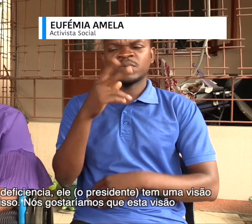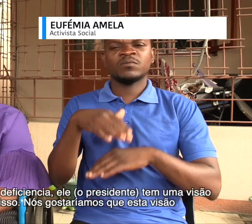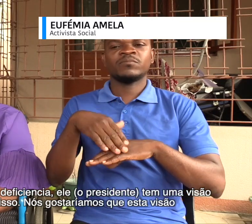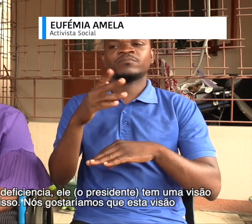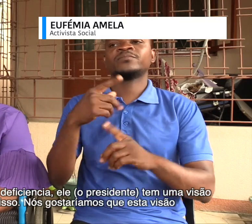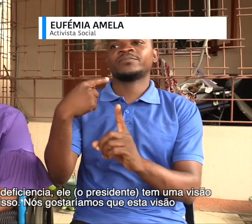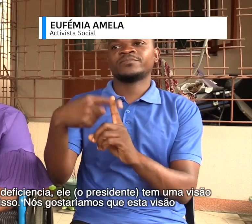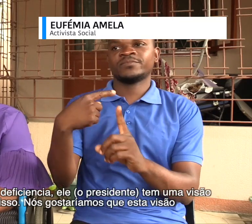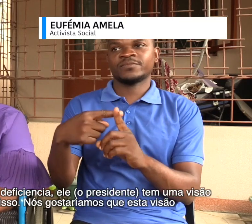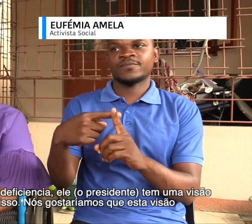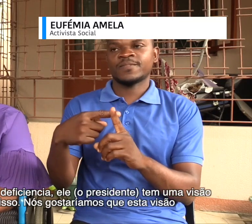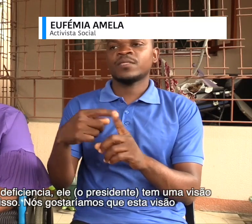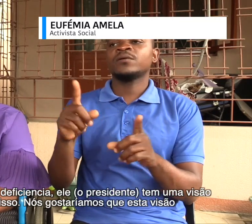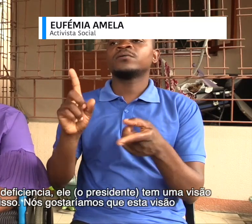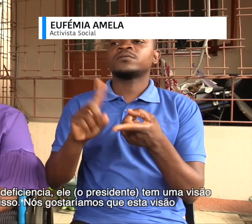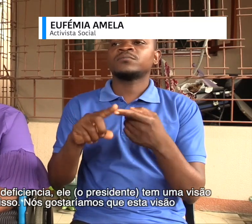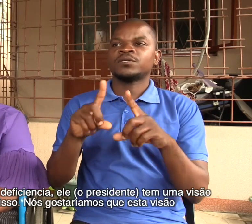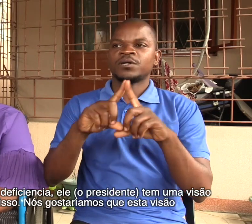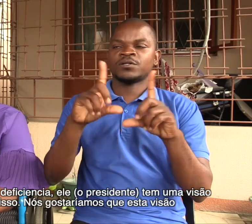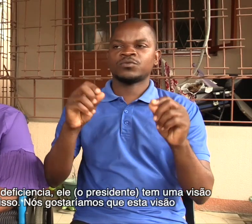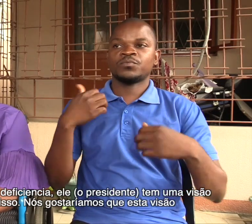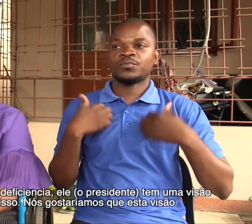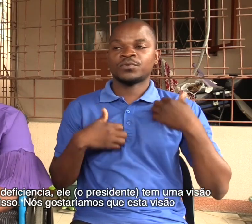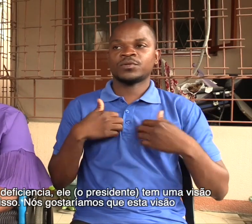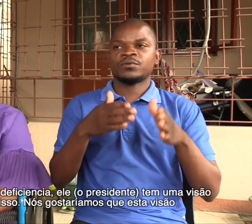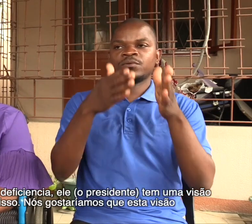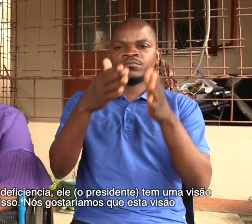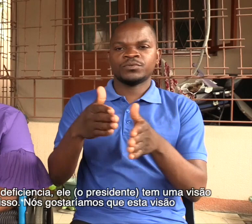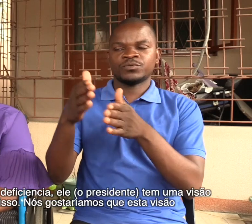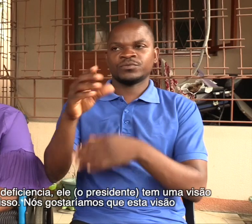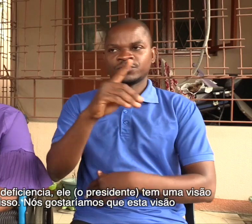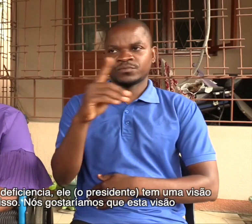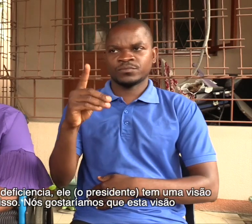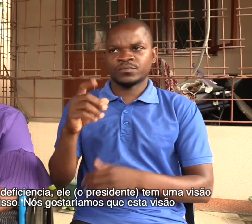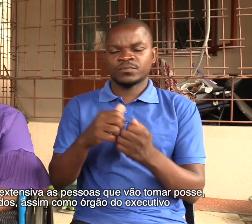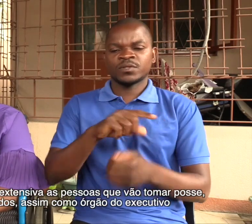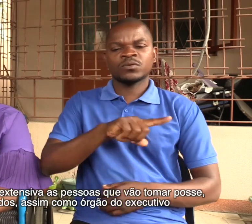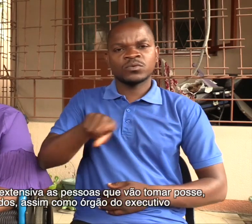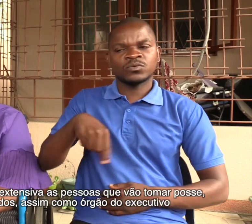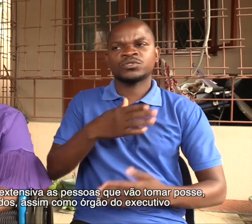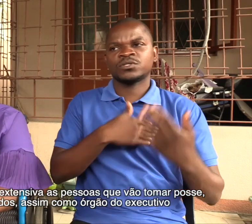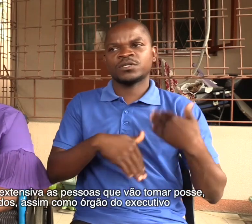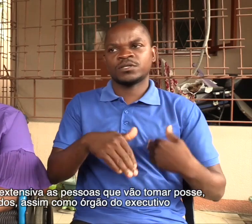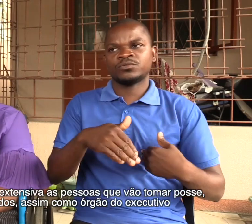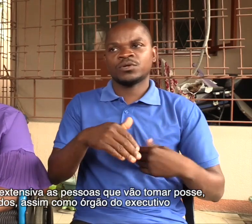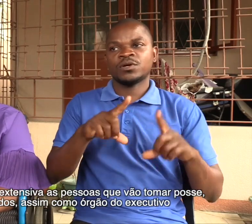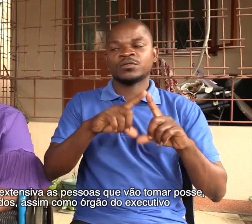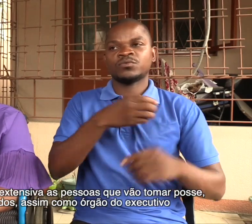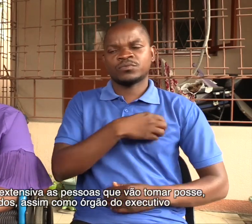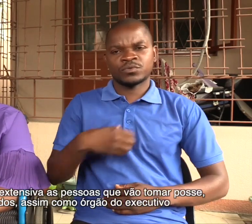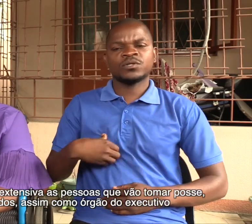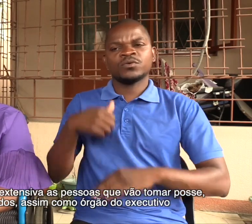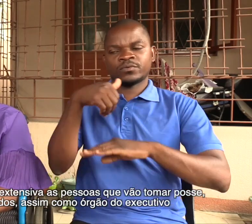boa em relação àquilo que são as questões da deficiência. Nós gostaríamos que esta visão que sua excelência tem fosse